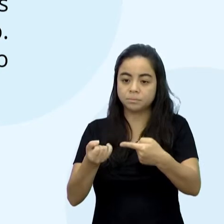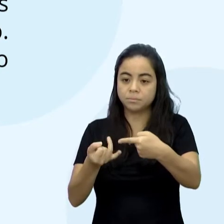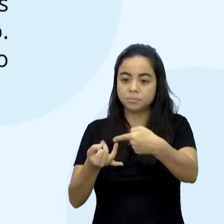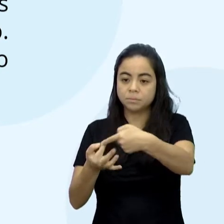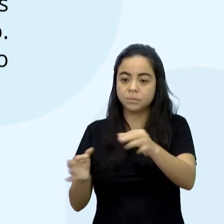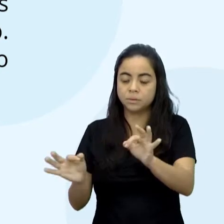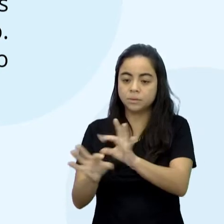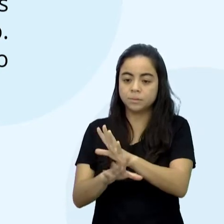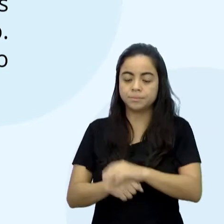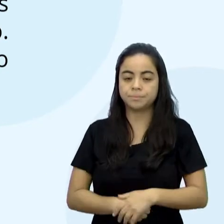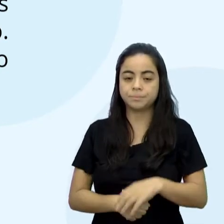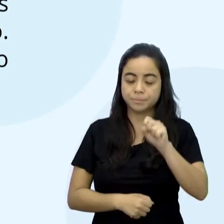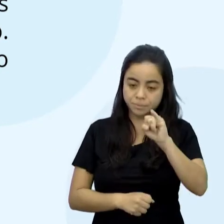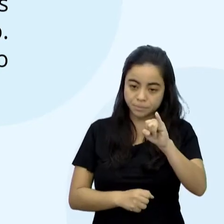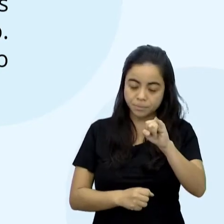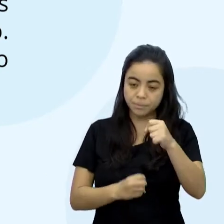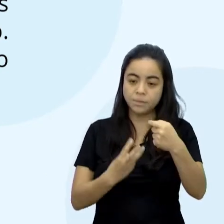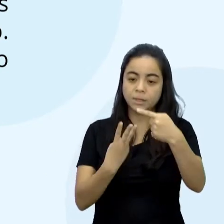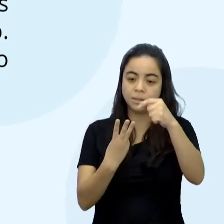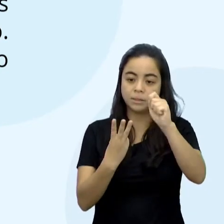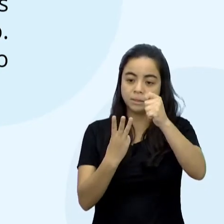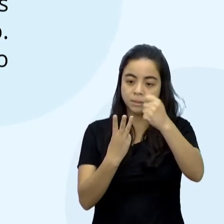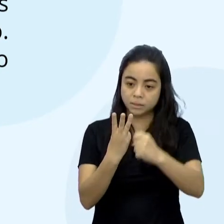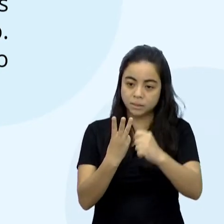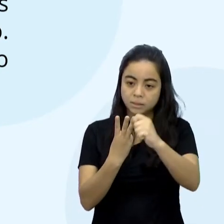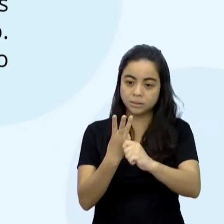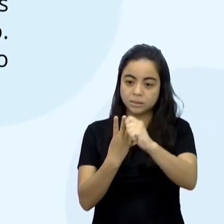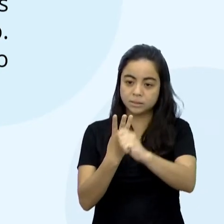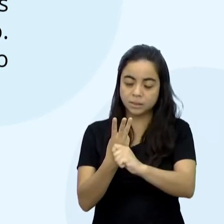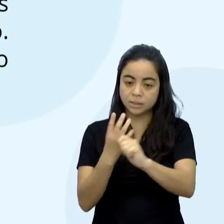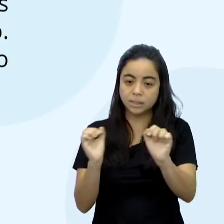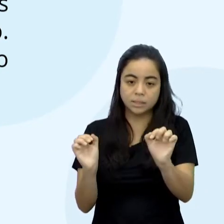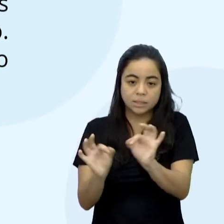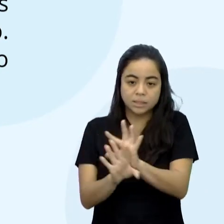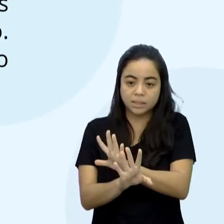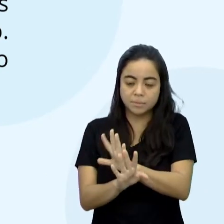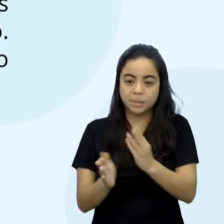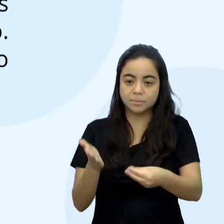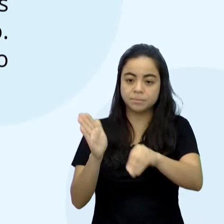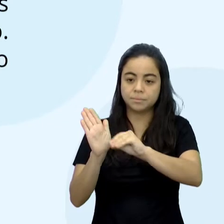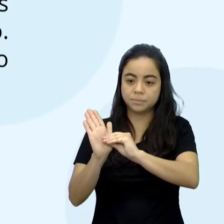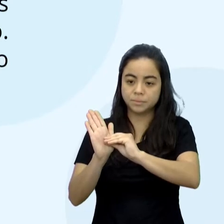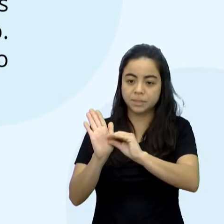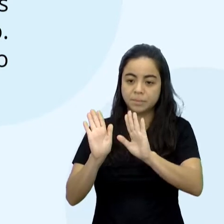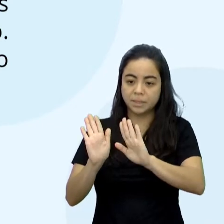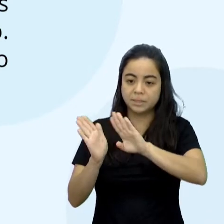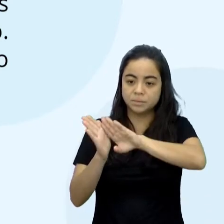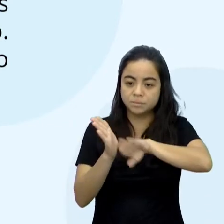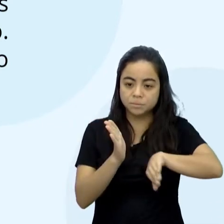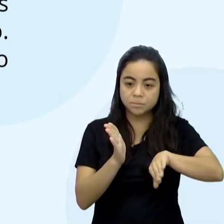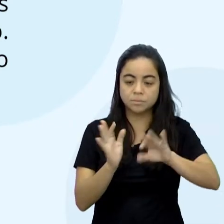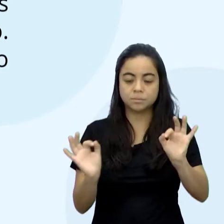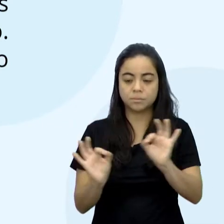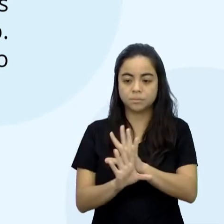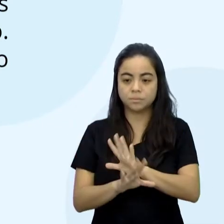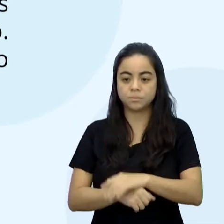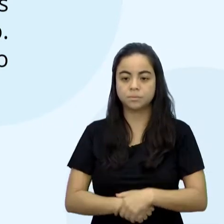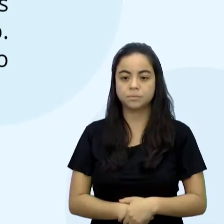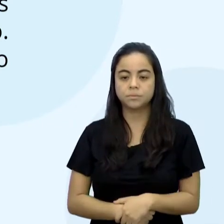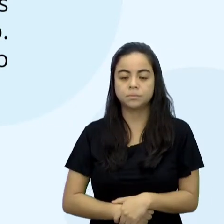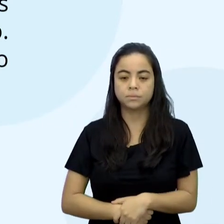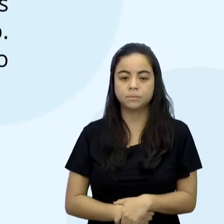3 meses, daqui a 3 meses, quando acabar, ela entra nas despesas fixas, mas depois ela acaba, né? Ela